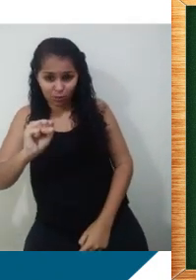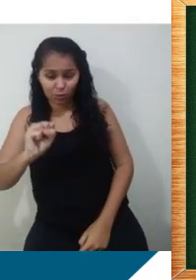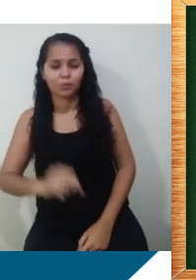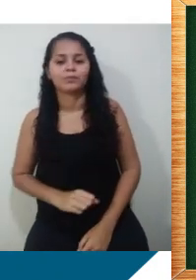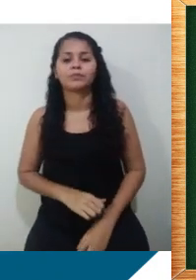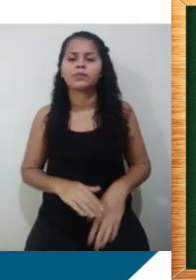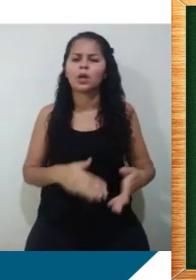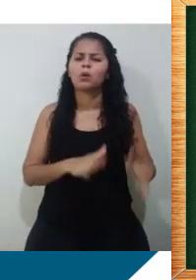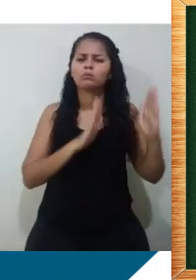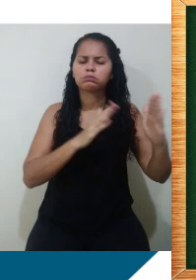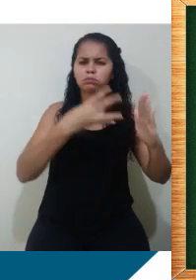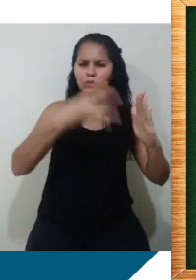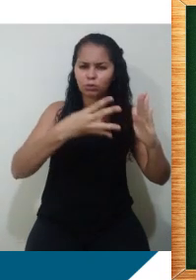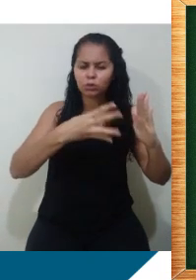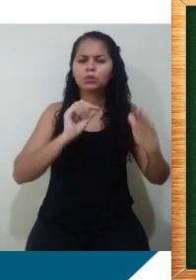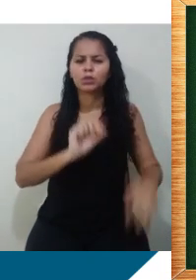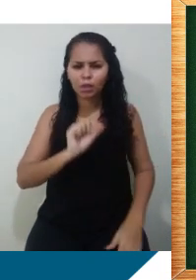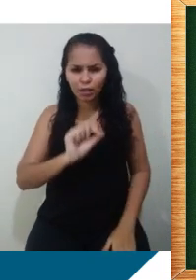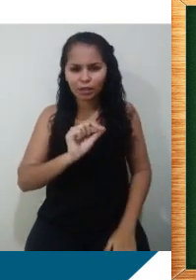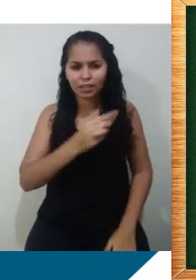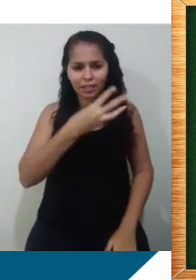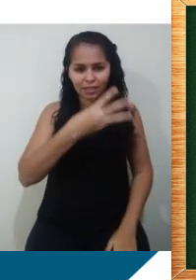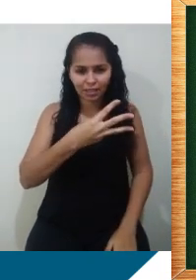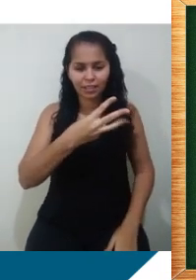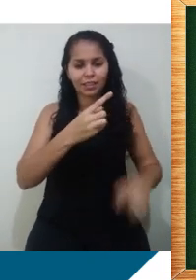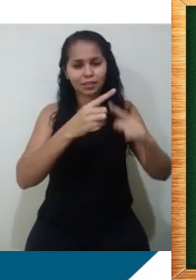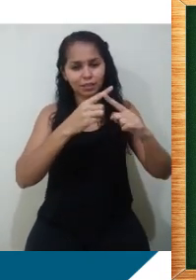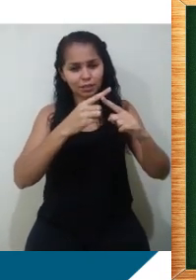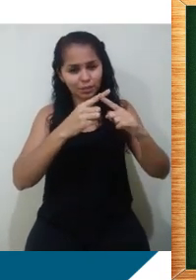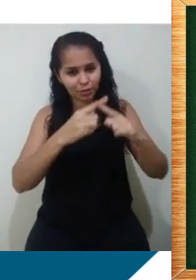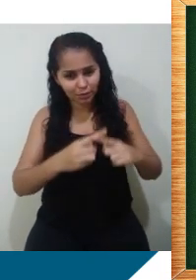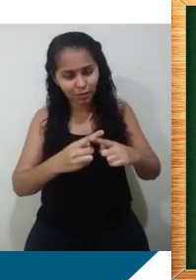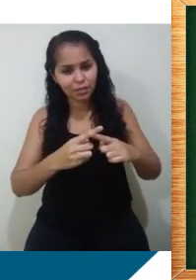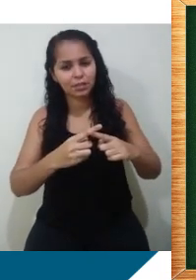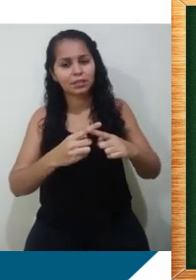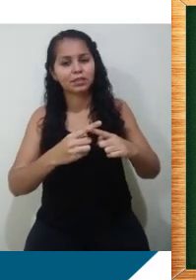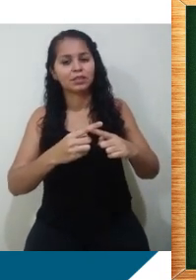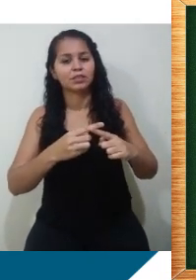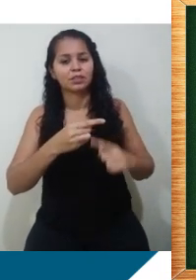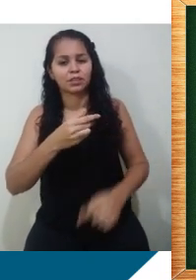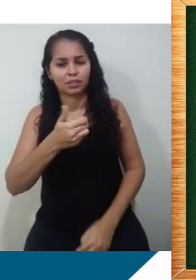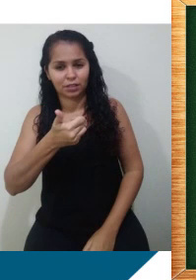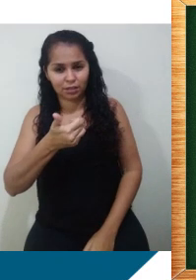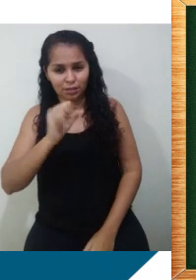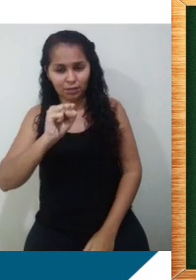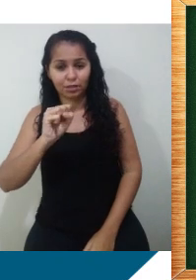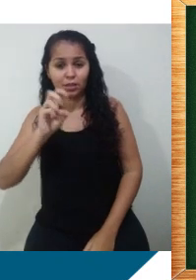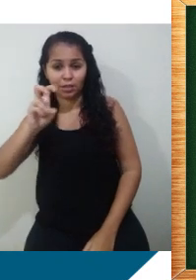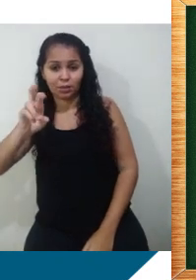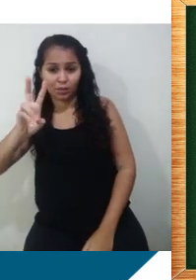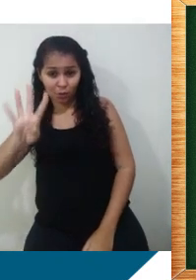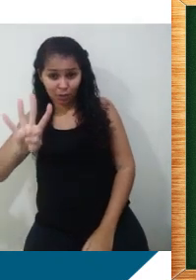a razão, que é 3. 18 vezes 3, 54. E o quinto termo, 54